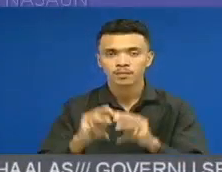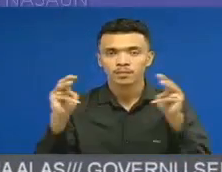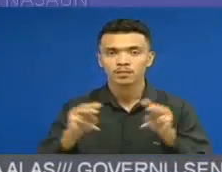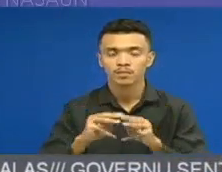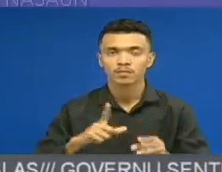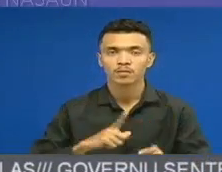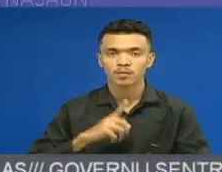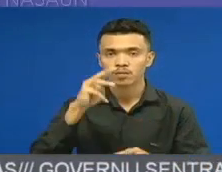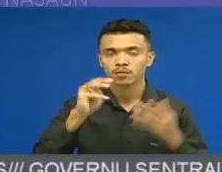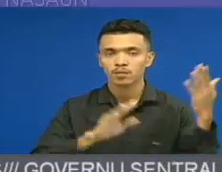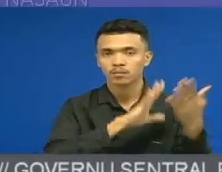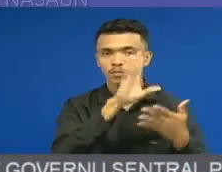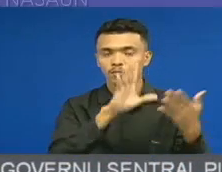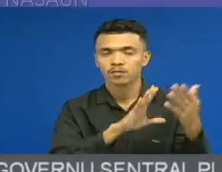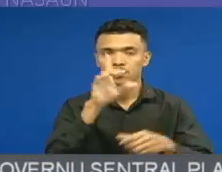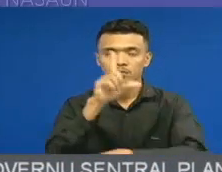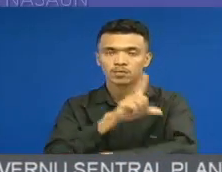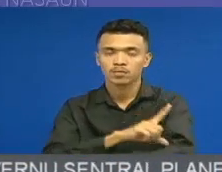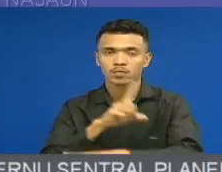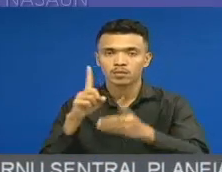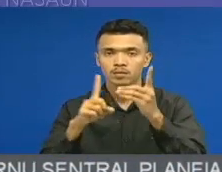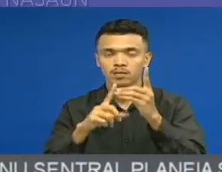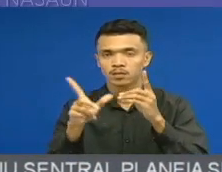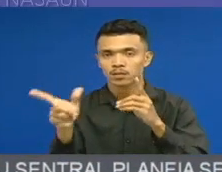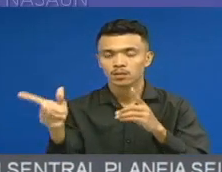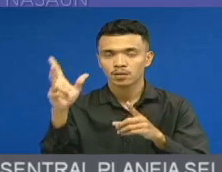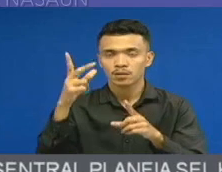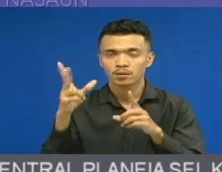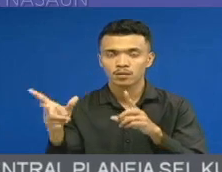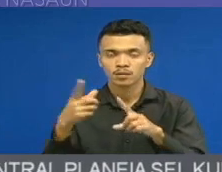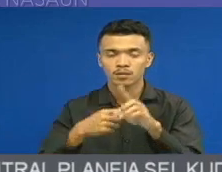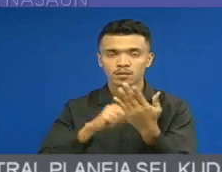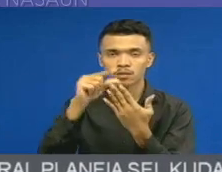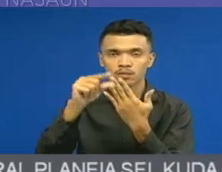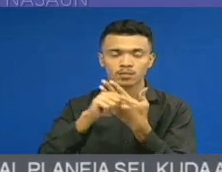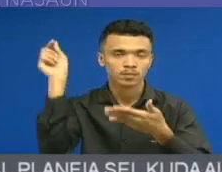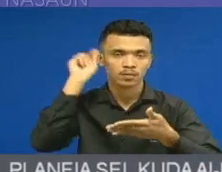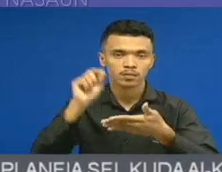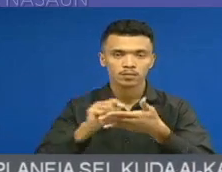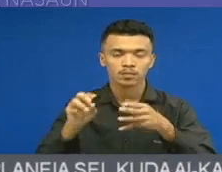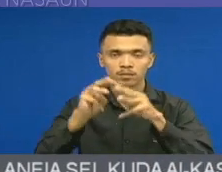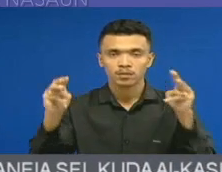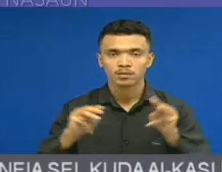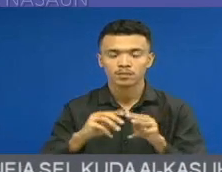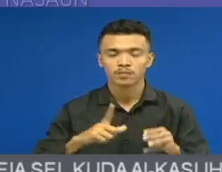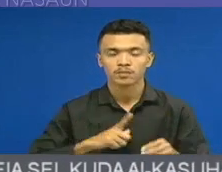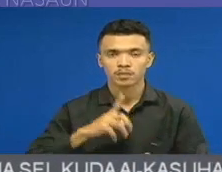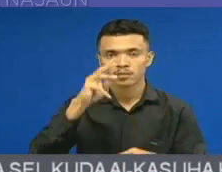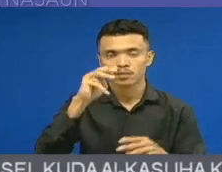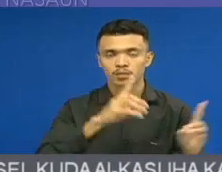Municipiul Autem comemorăsaunilor în consultă popular 30 de augustu. Administrația Municipiul Autem